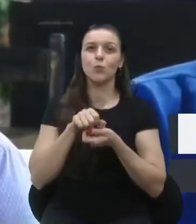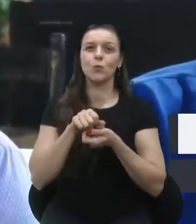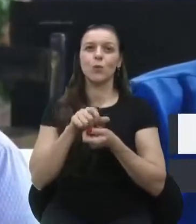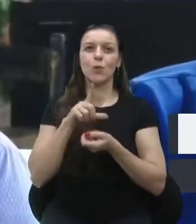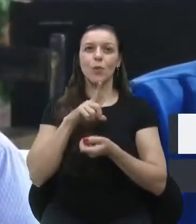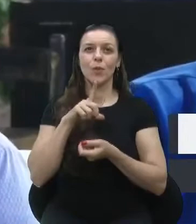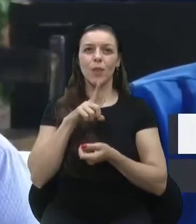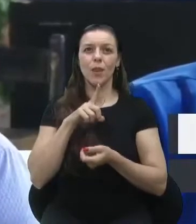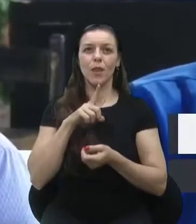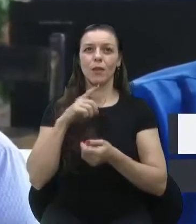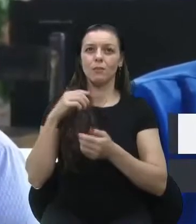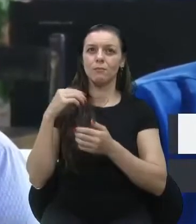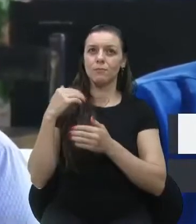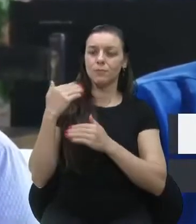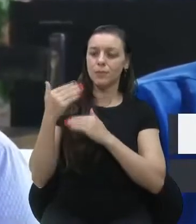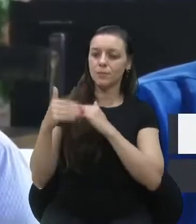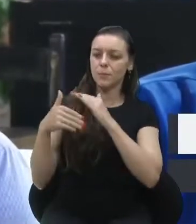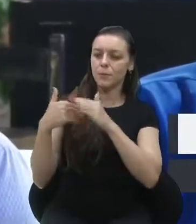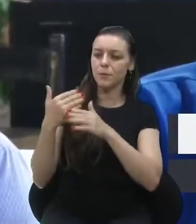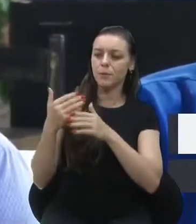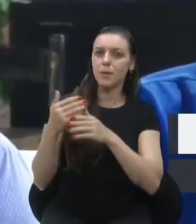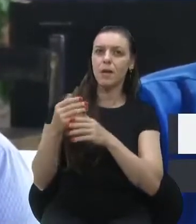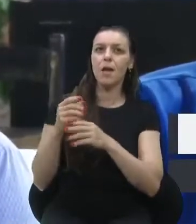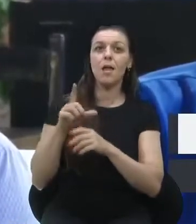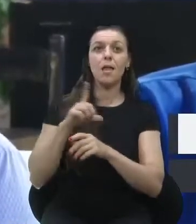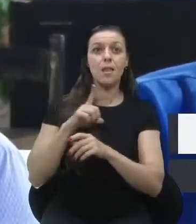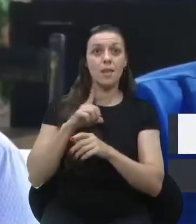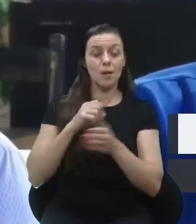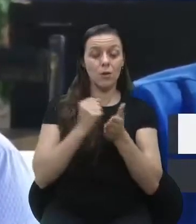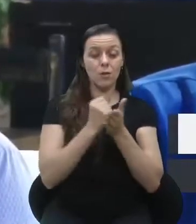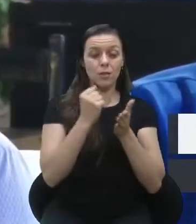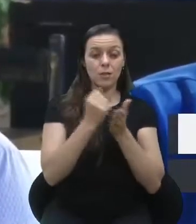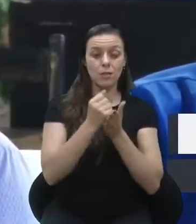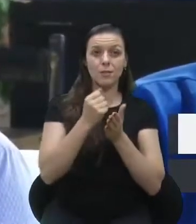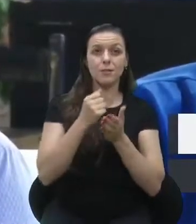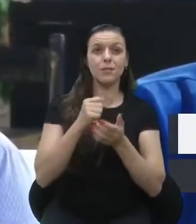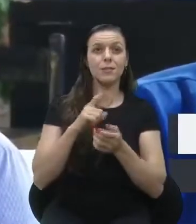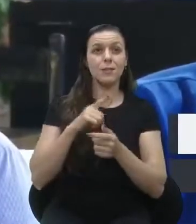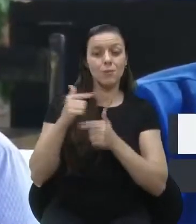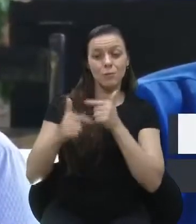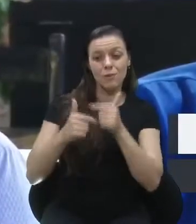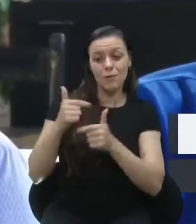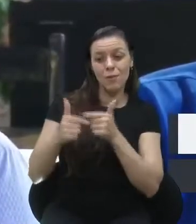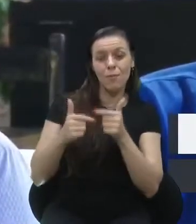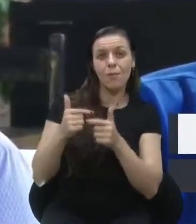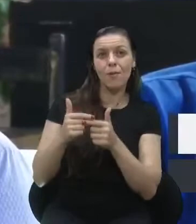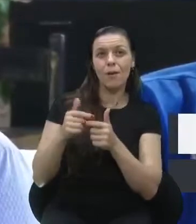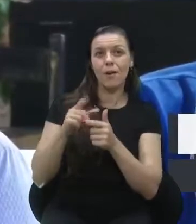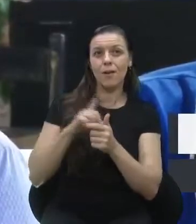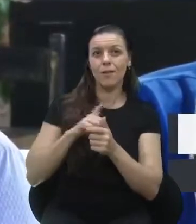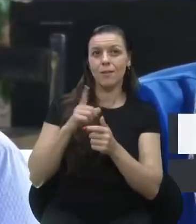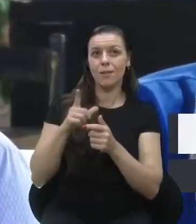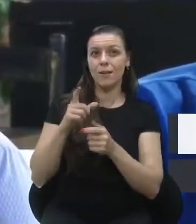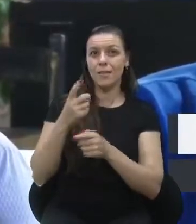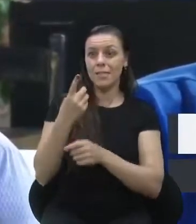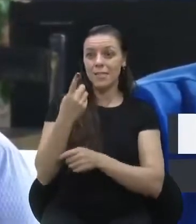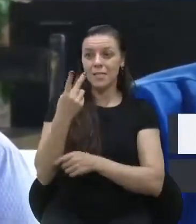gerando milhares de empregos diretos e atendendo mais de 120